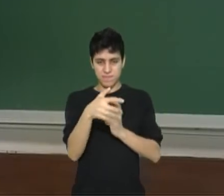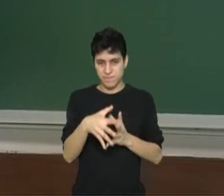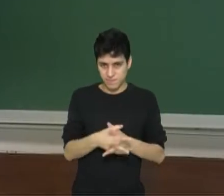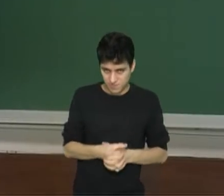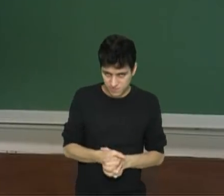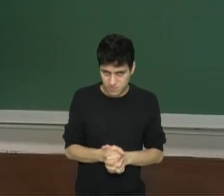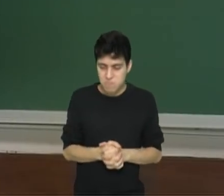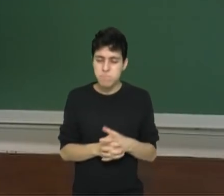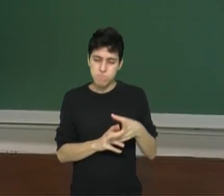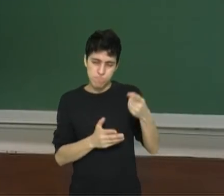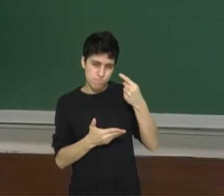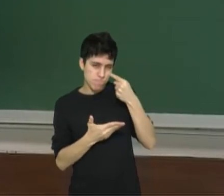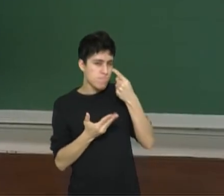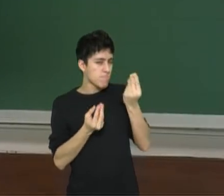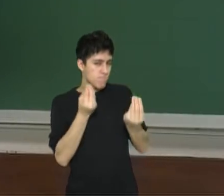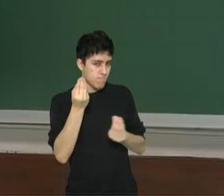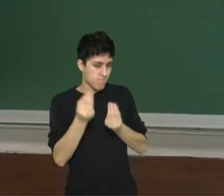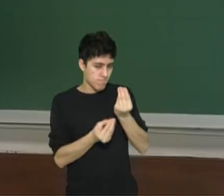fazer a correção dessa parte?